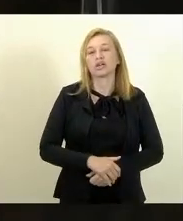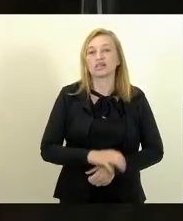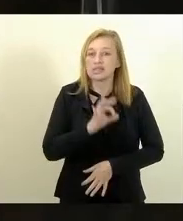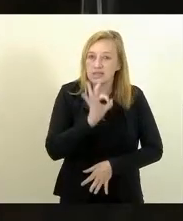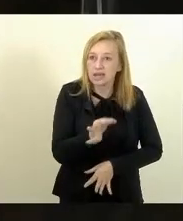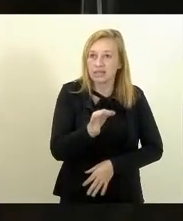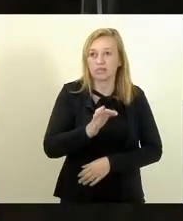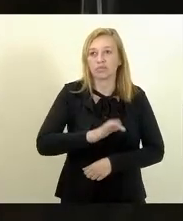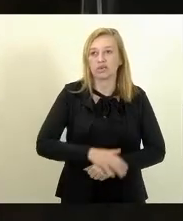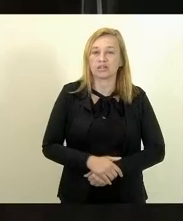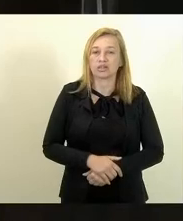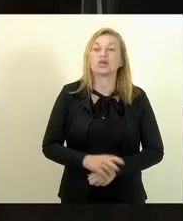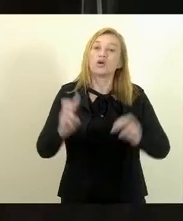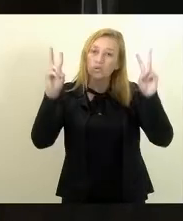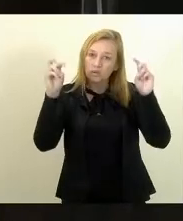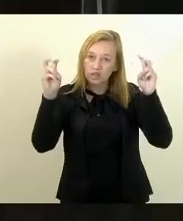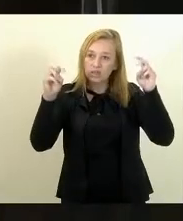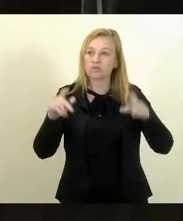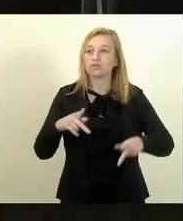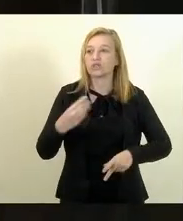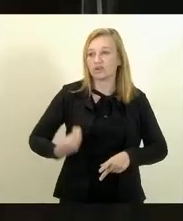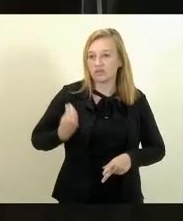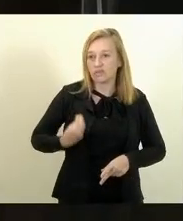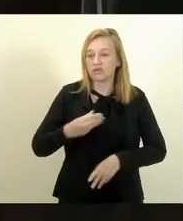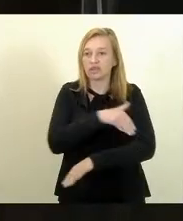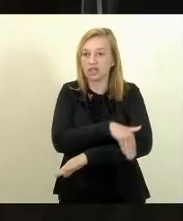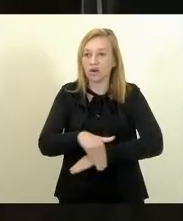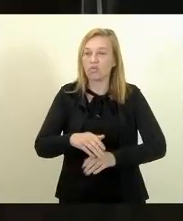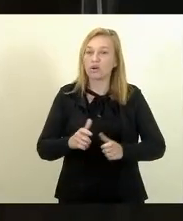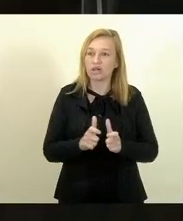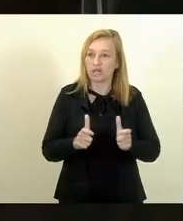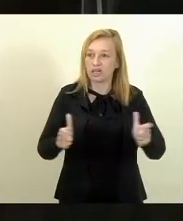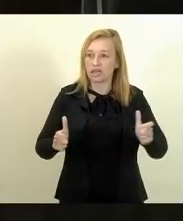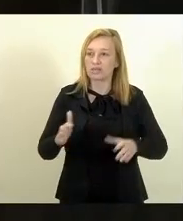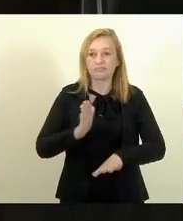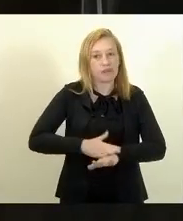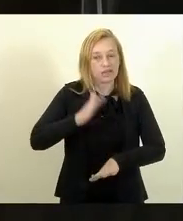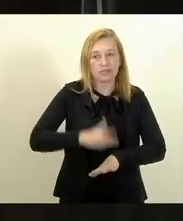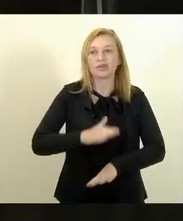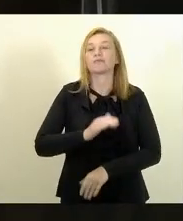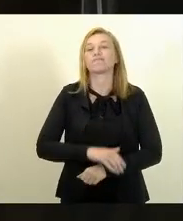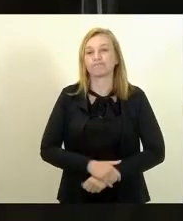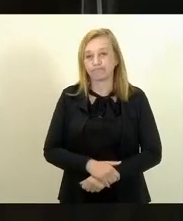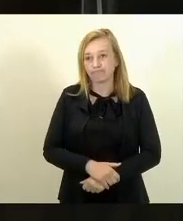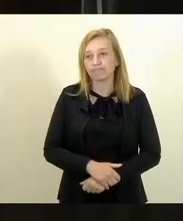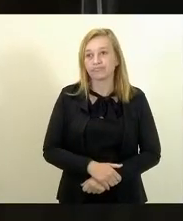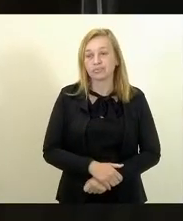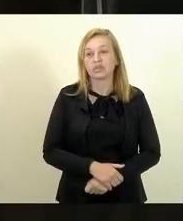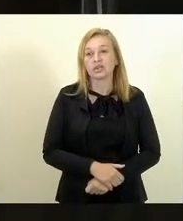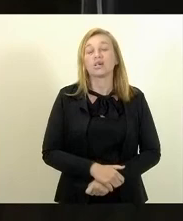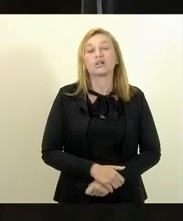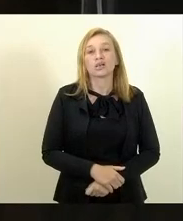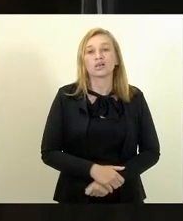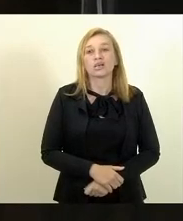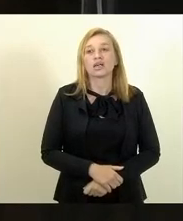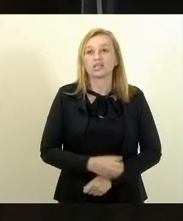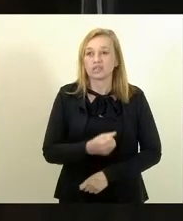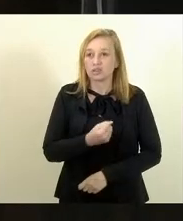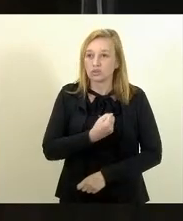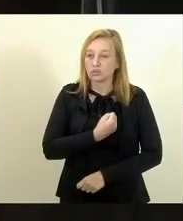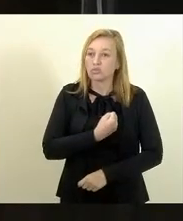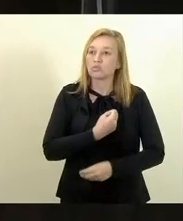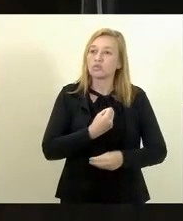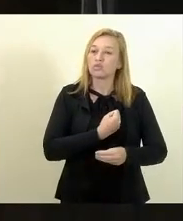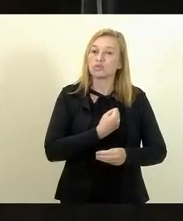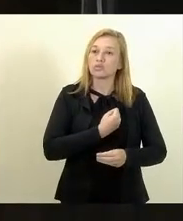minimamente as questões da população em situação de rua que cresce a cada dia. Esse censo foi